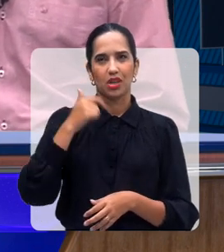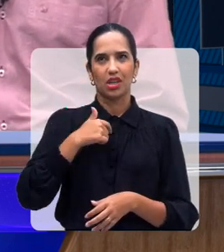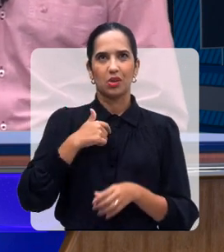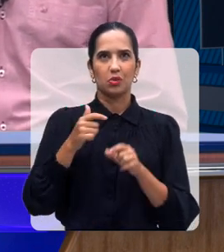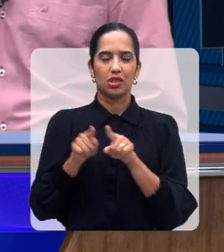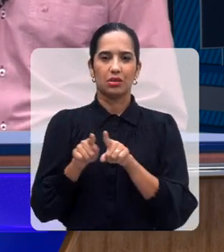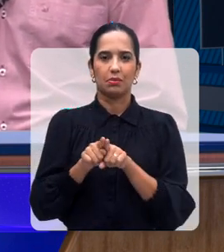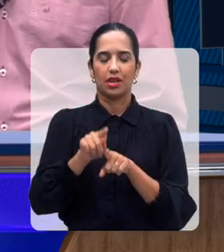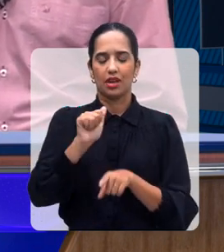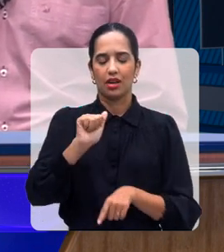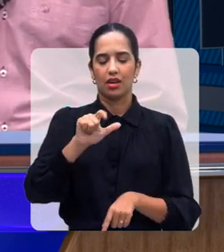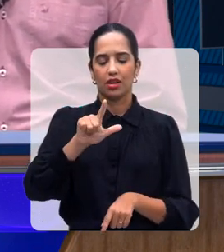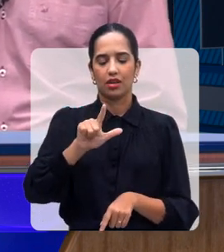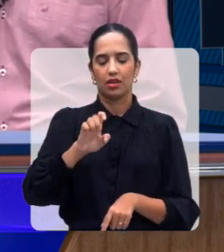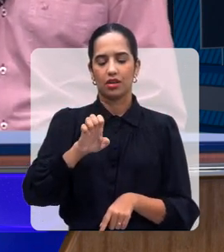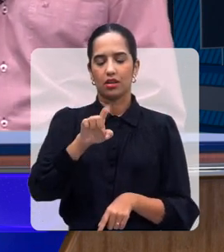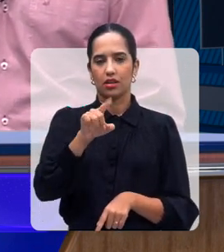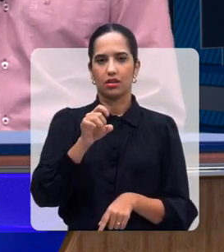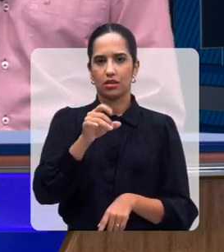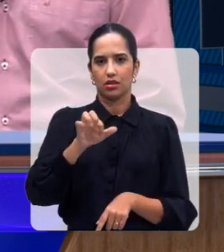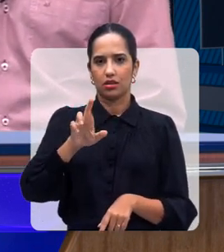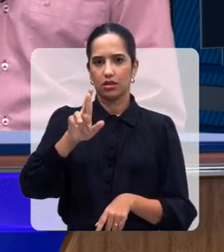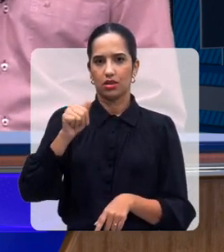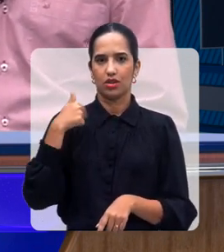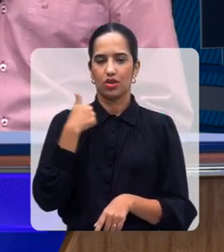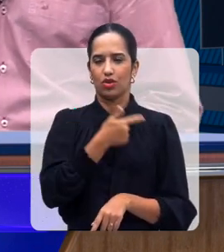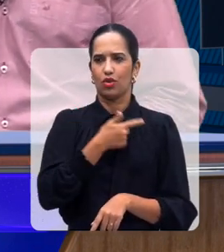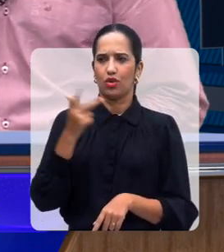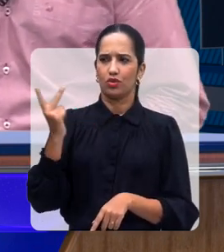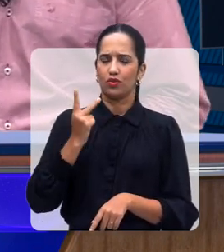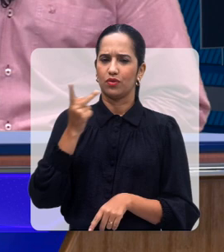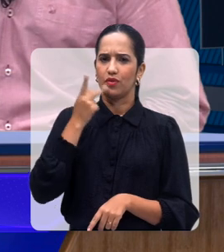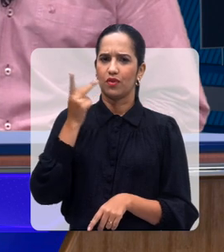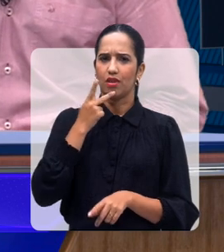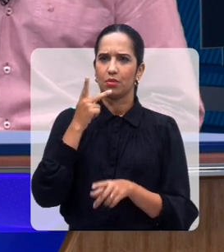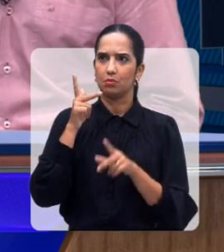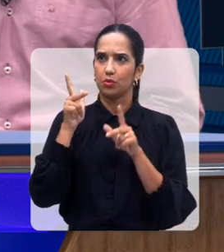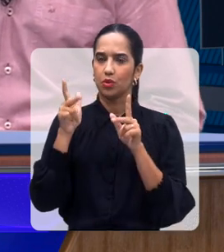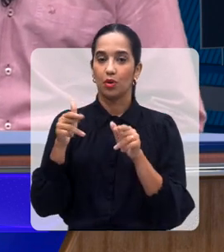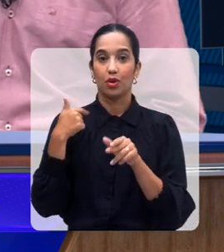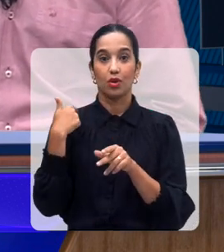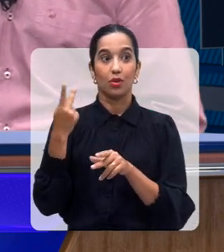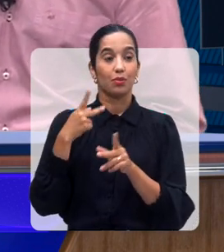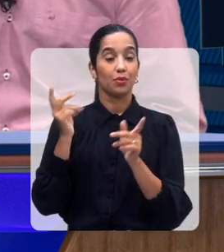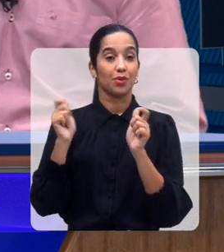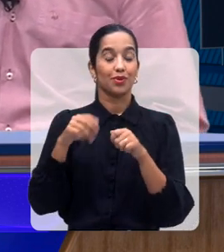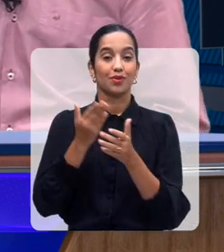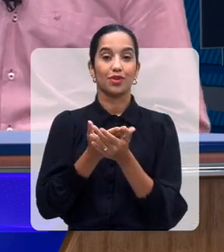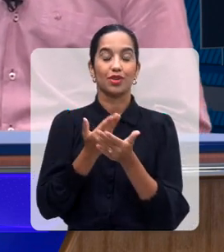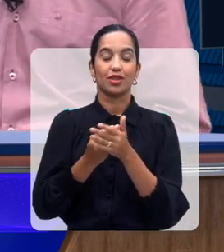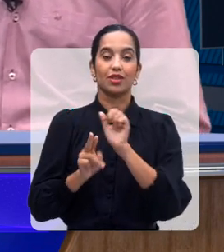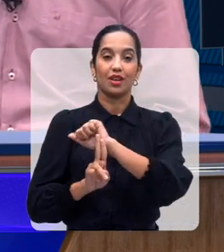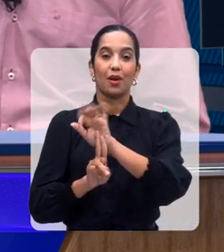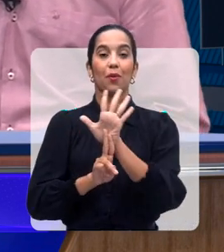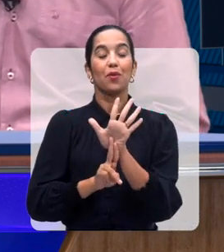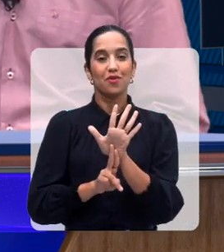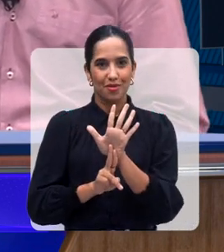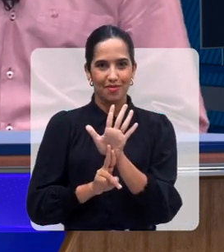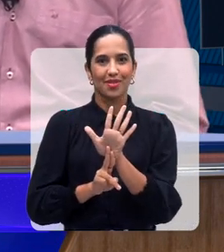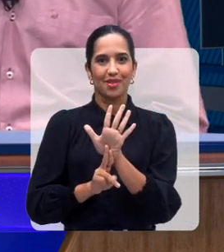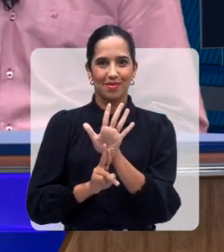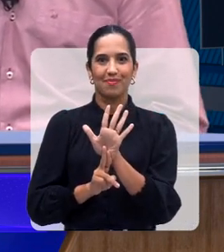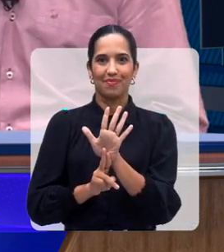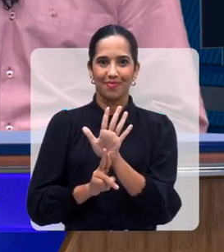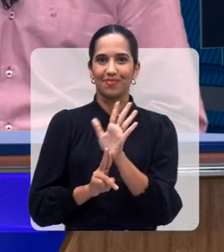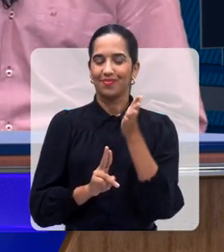Alexandra, a gente fala a mesma língua há um bom tempo. A Alexandra, eu tive o privilégio de estudar com ela lá na Universidade Federal, né?